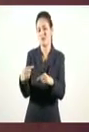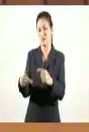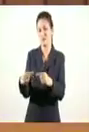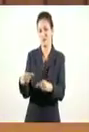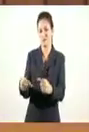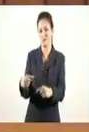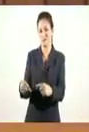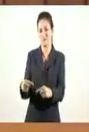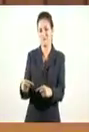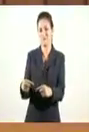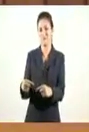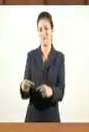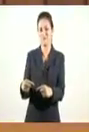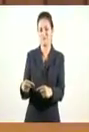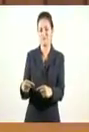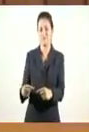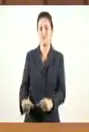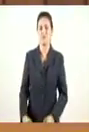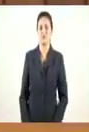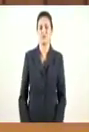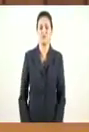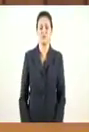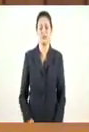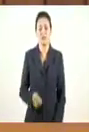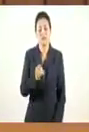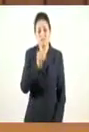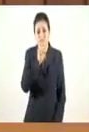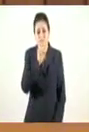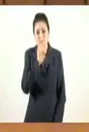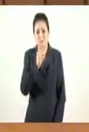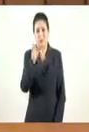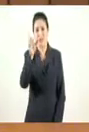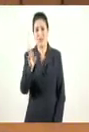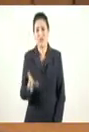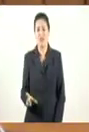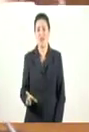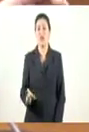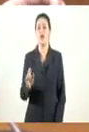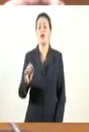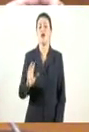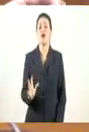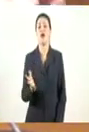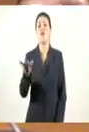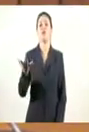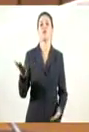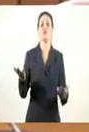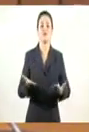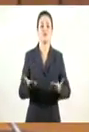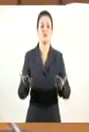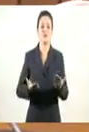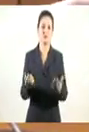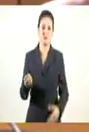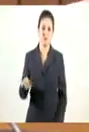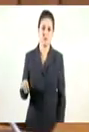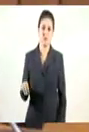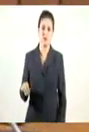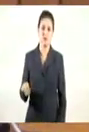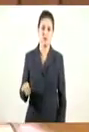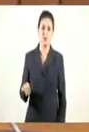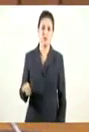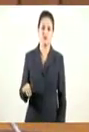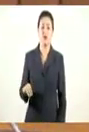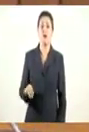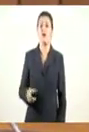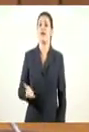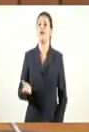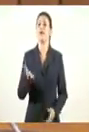que, esse, infelizmente, é o quadro. Quem dera fosse daquela família, daquelas